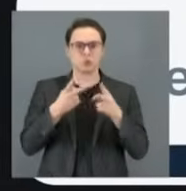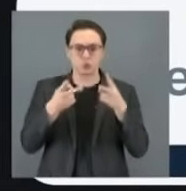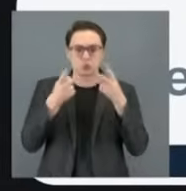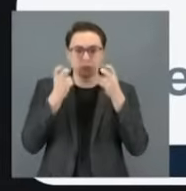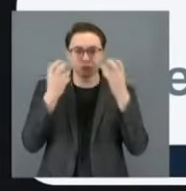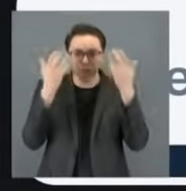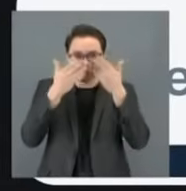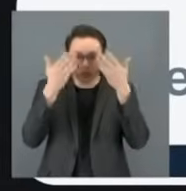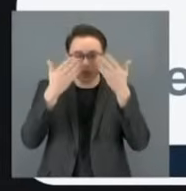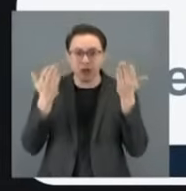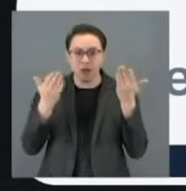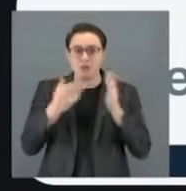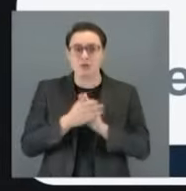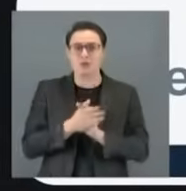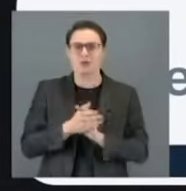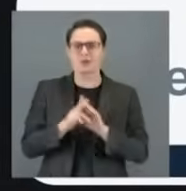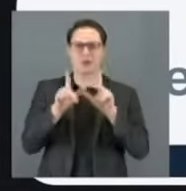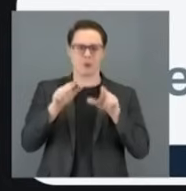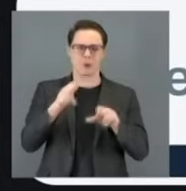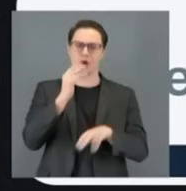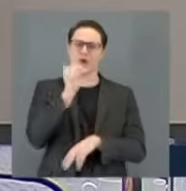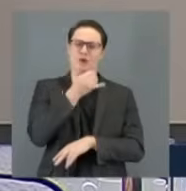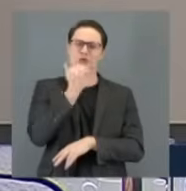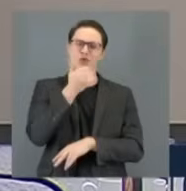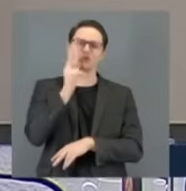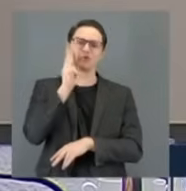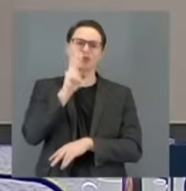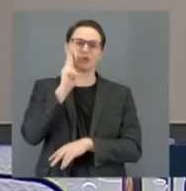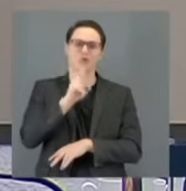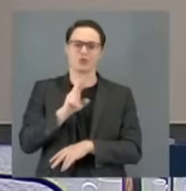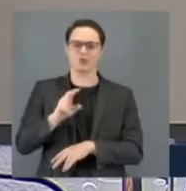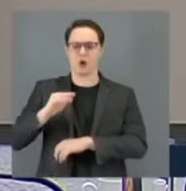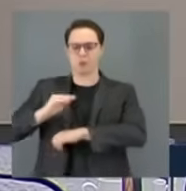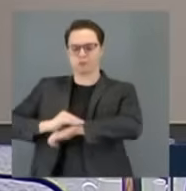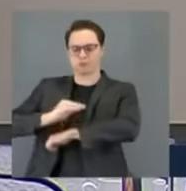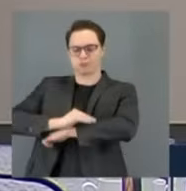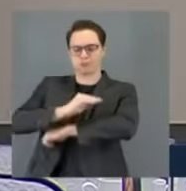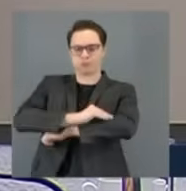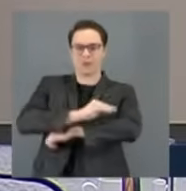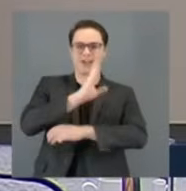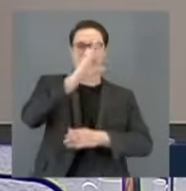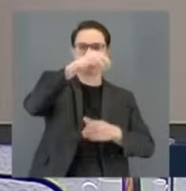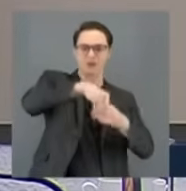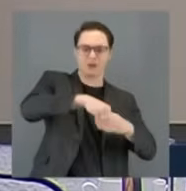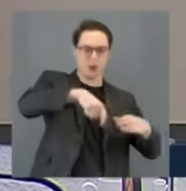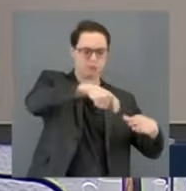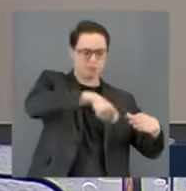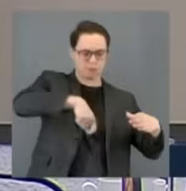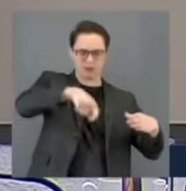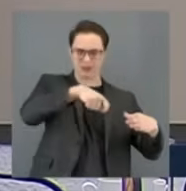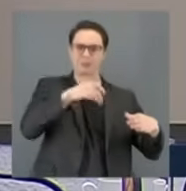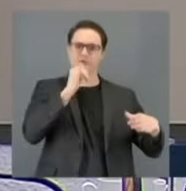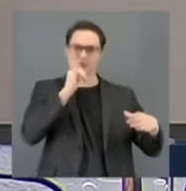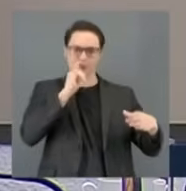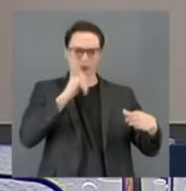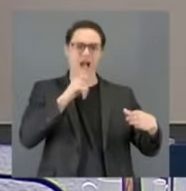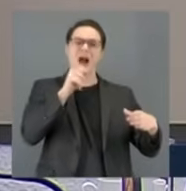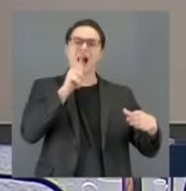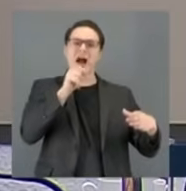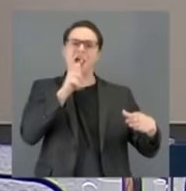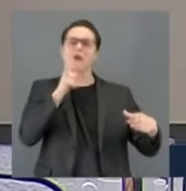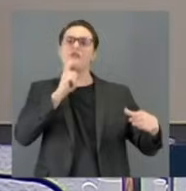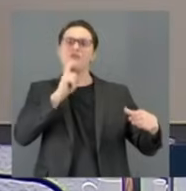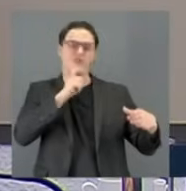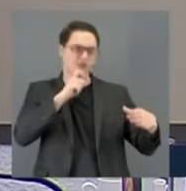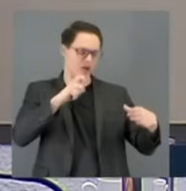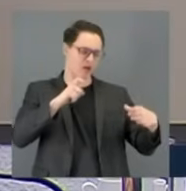como aquela fábula do sapo dentro da panela. O sapo entra na panela,